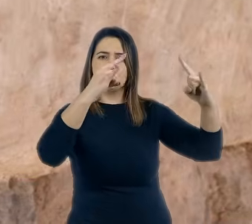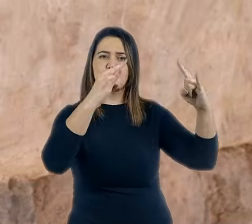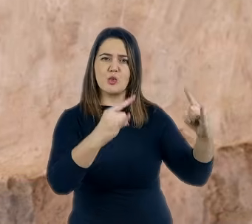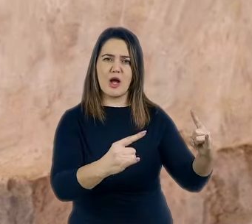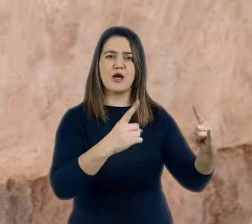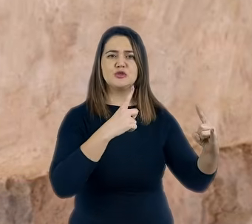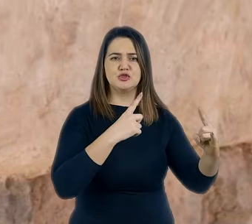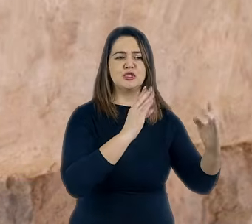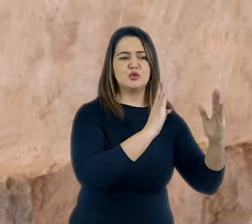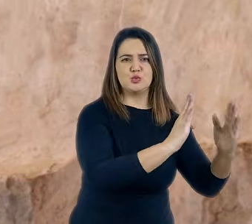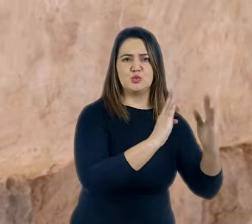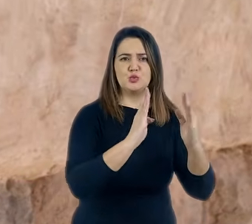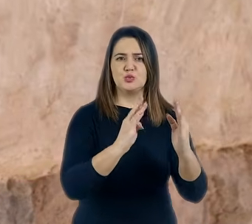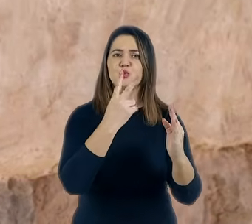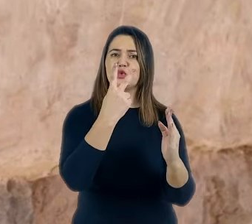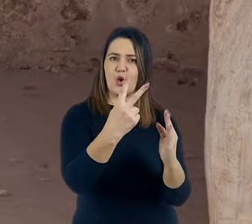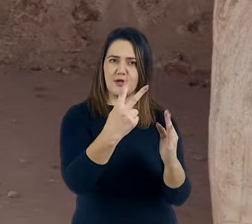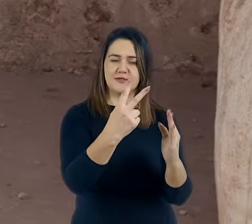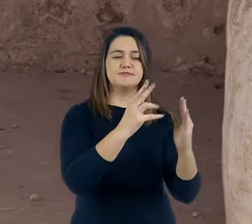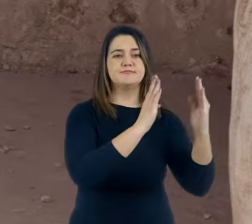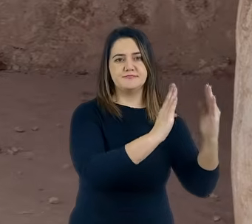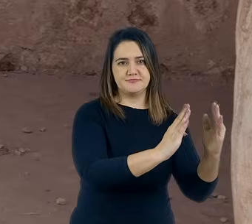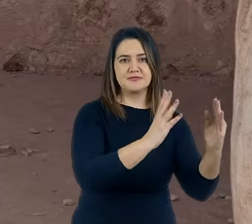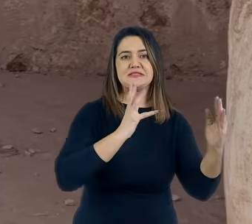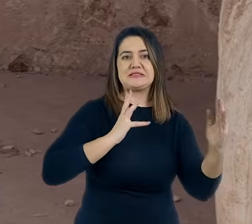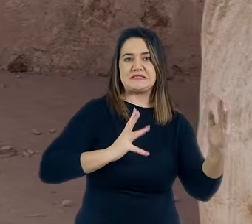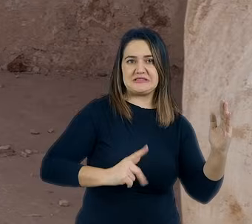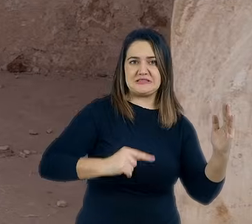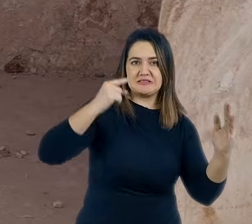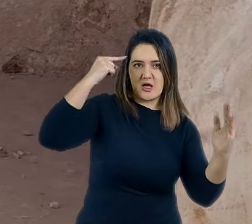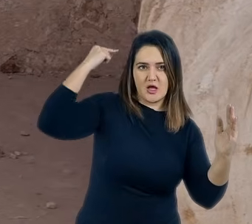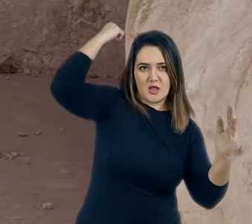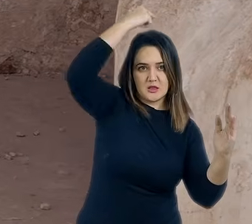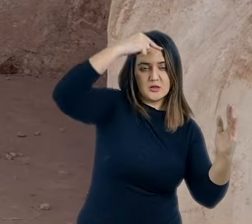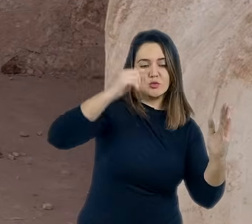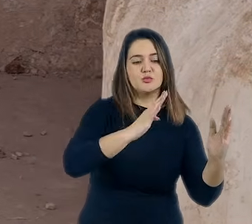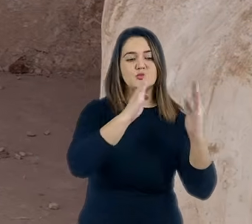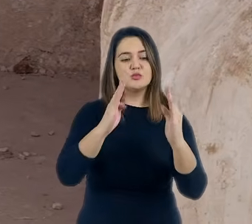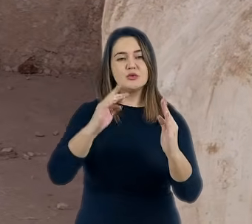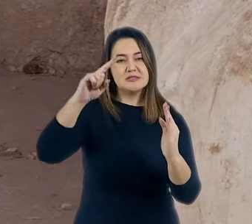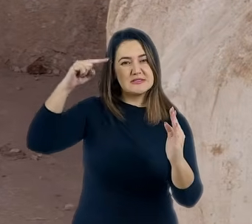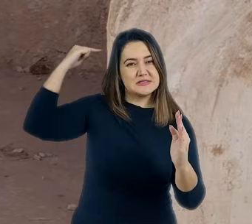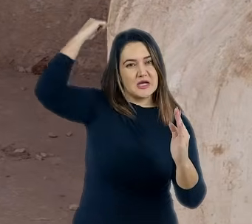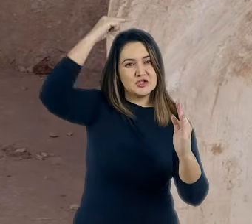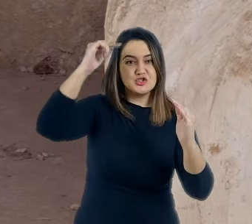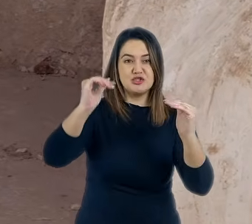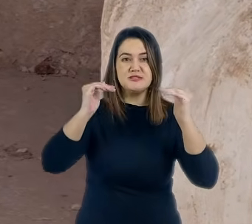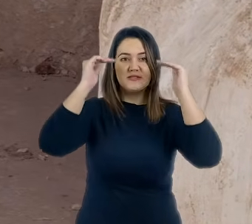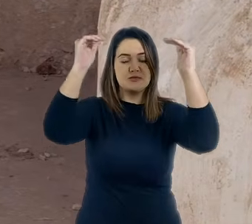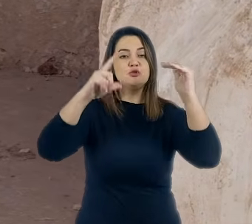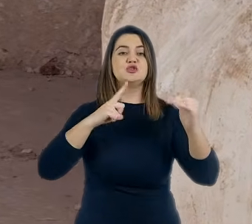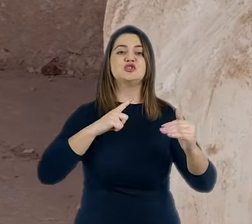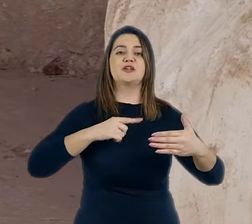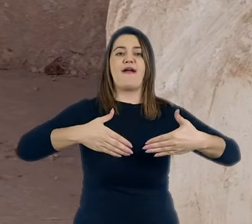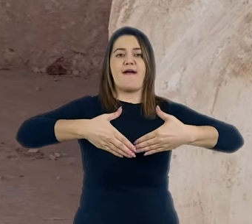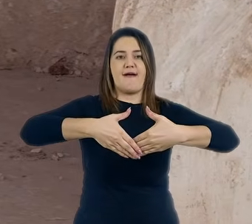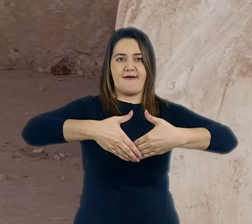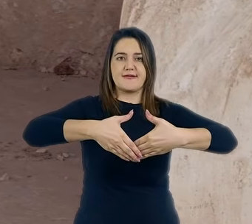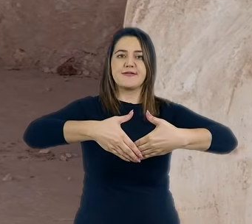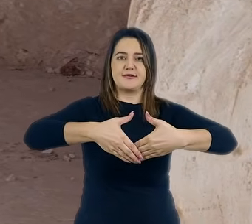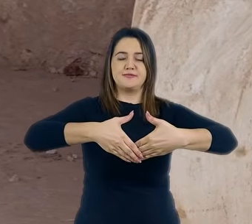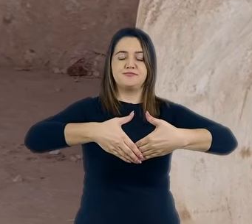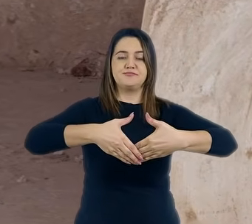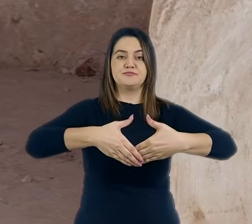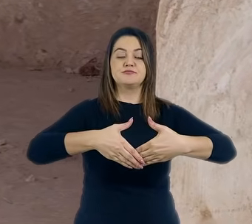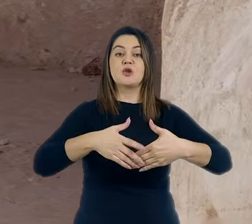templo de Salomão. Ele também tinha 2 repartições, o lugar santo e o lugar santíssimo, onde ficava a Arca da Aliança.